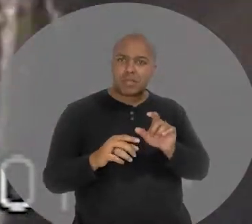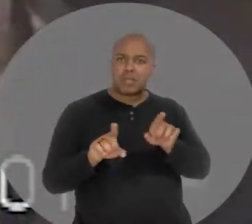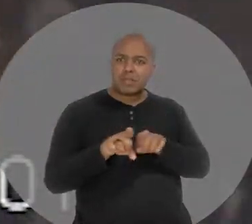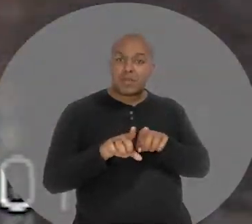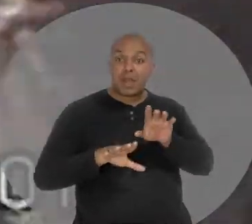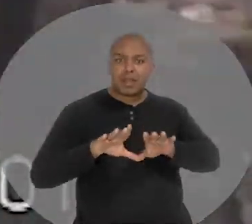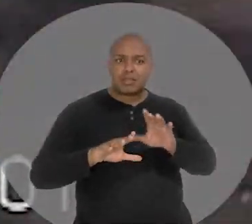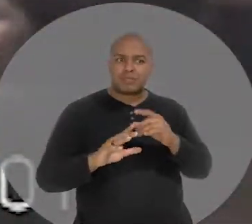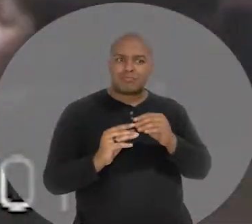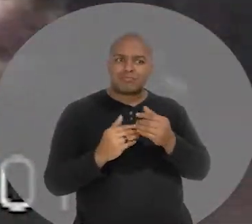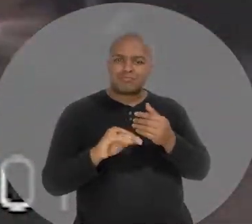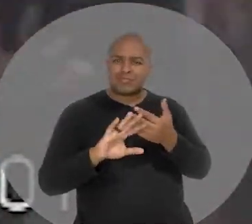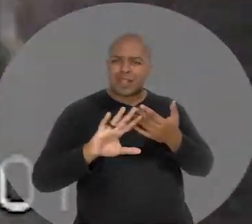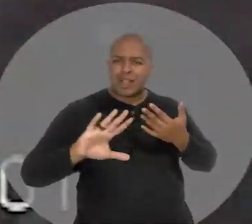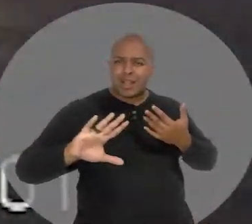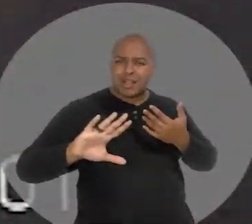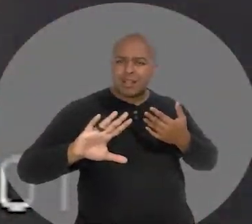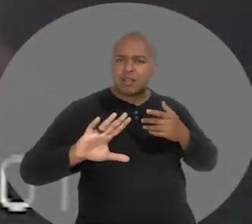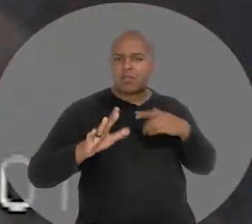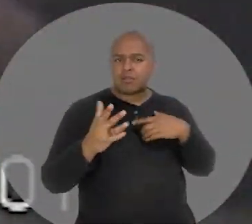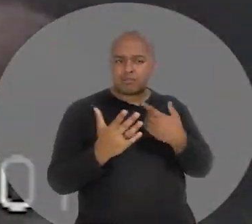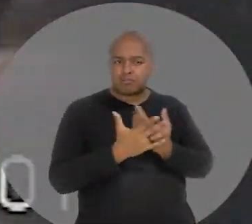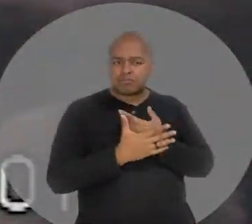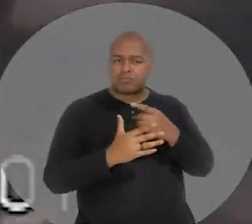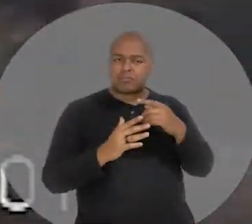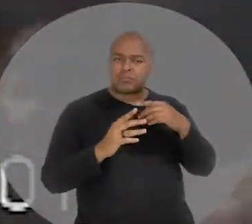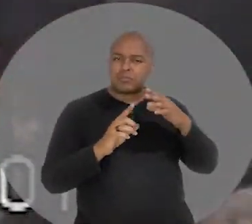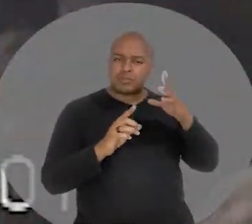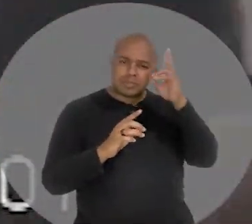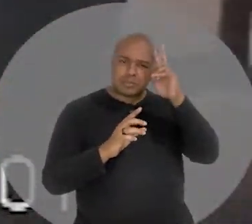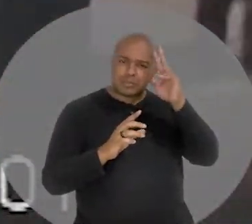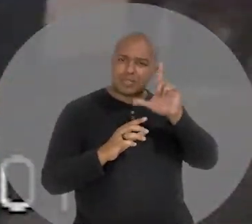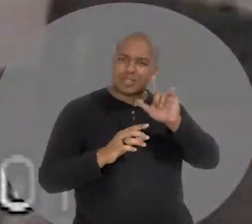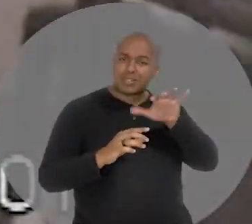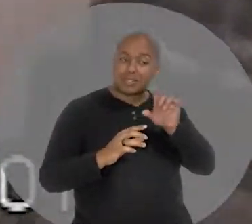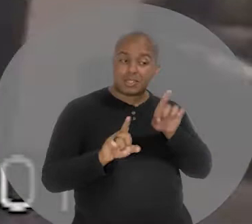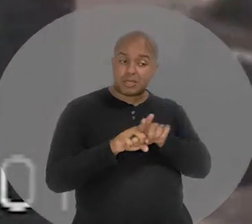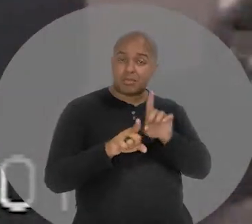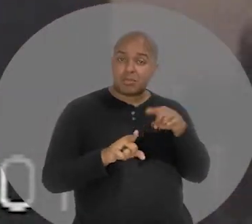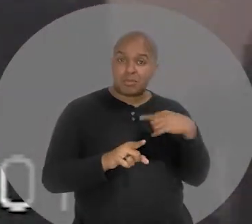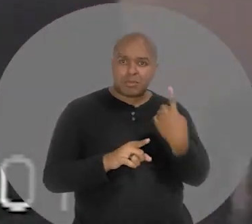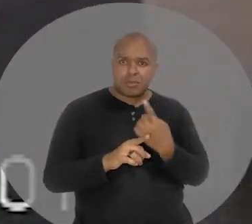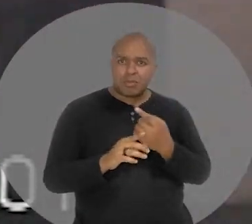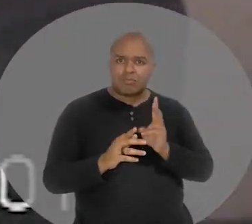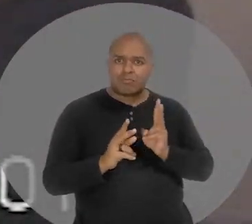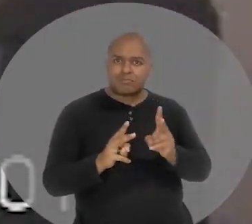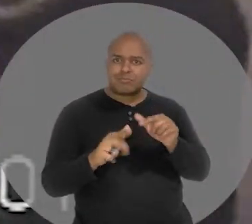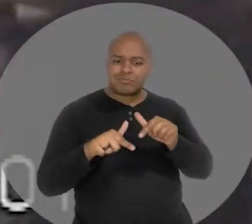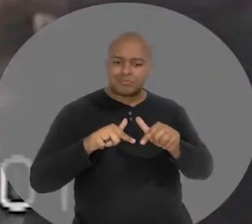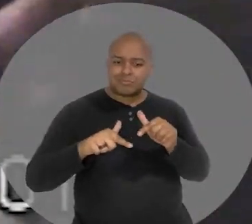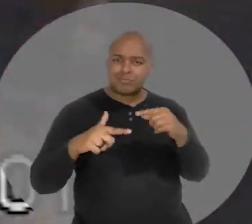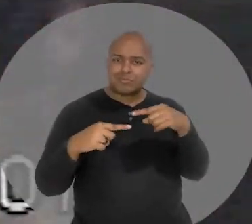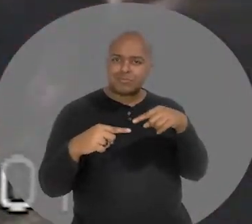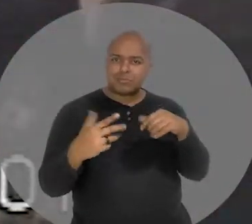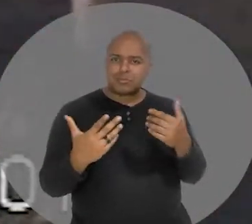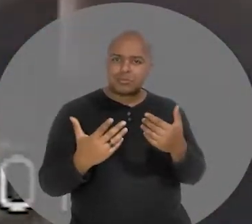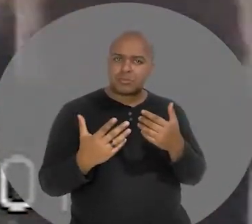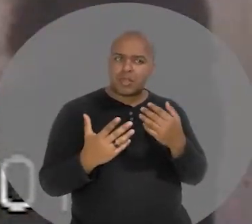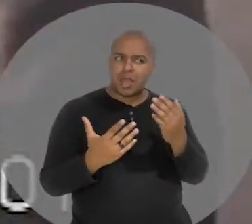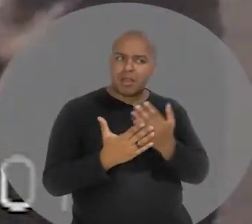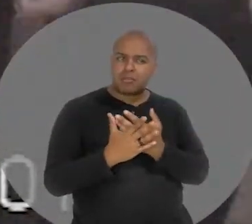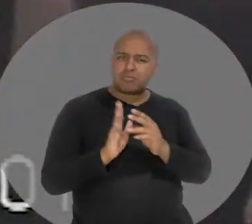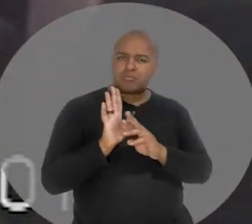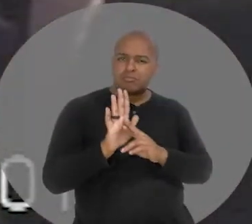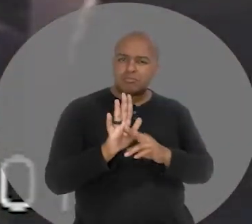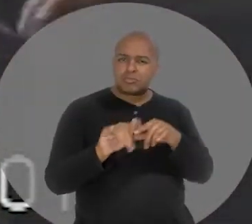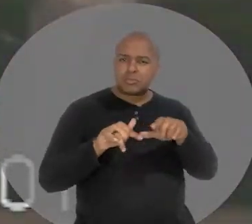se distanciado, lembrar, né, do legado da Lígia, e para nós, né, que continuamos trabalhando, né? Lígia dança e ganha presente,